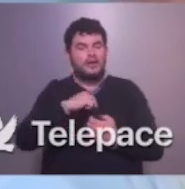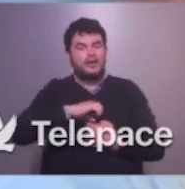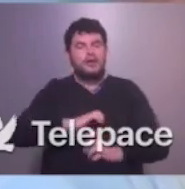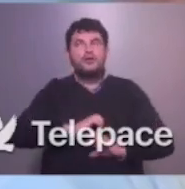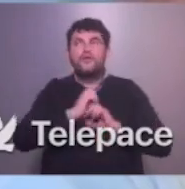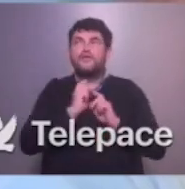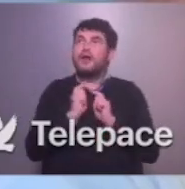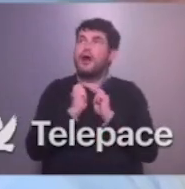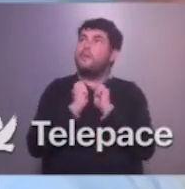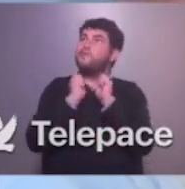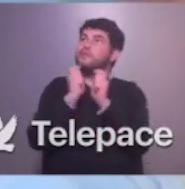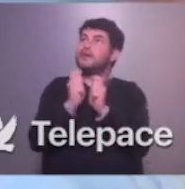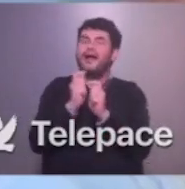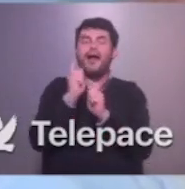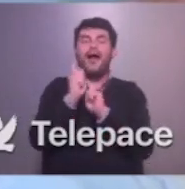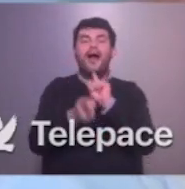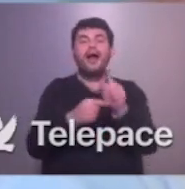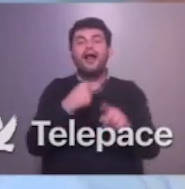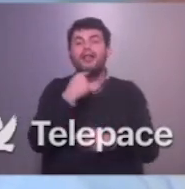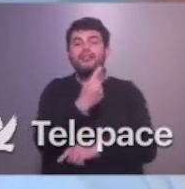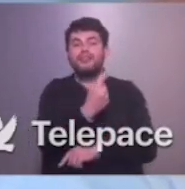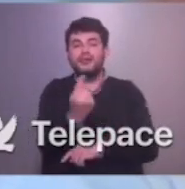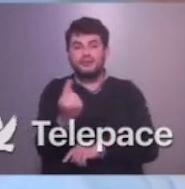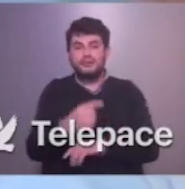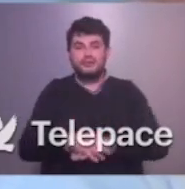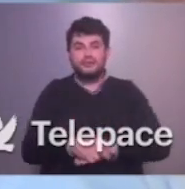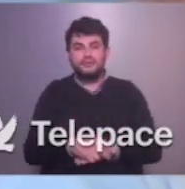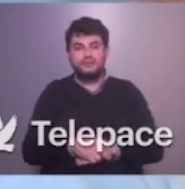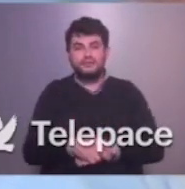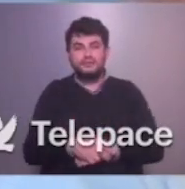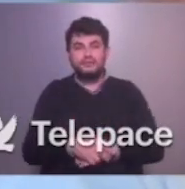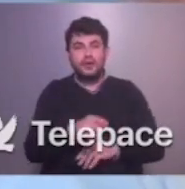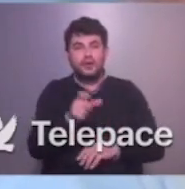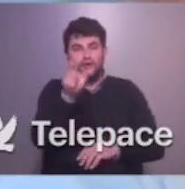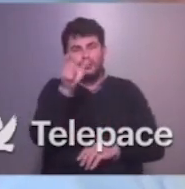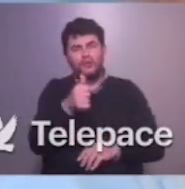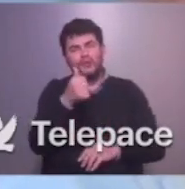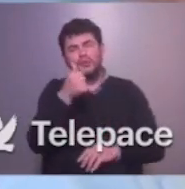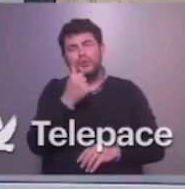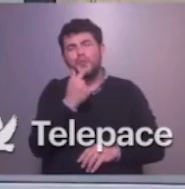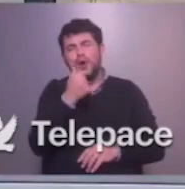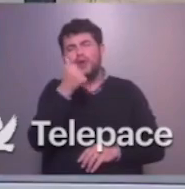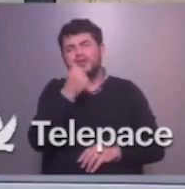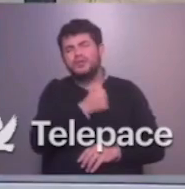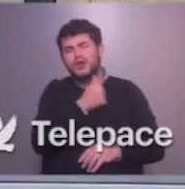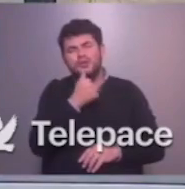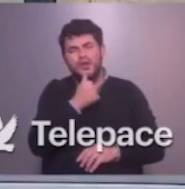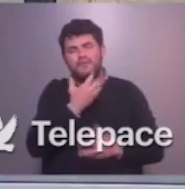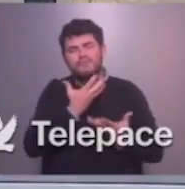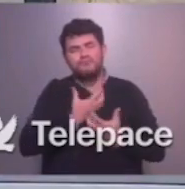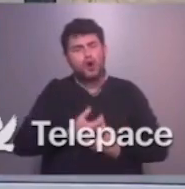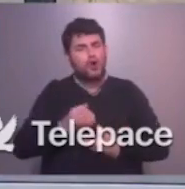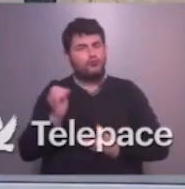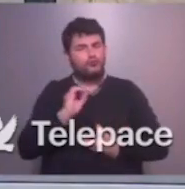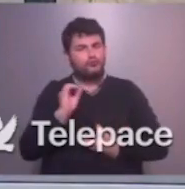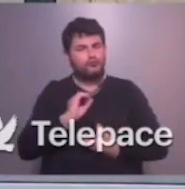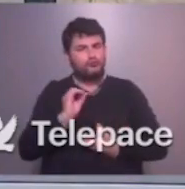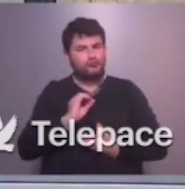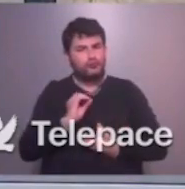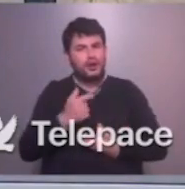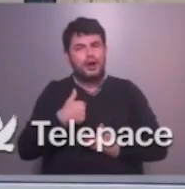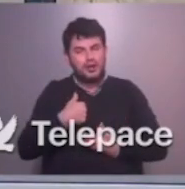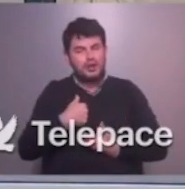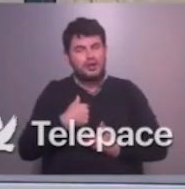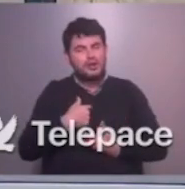profunda confiança naquela que disse: e tu sofres muito, não desanimes.